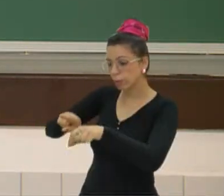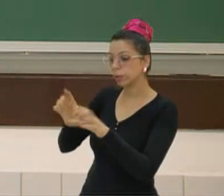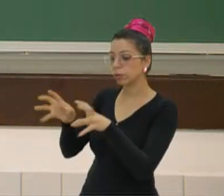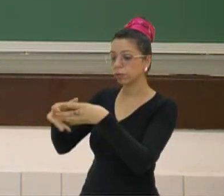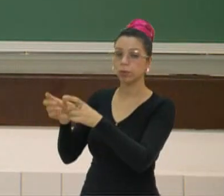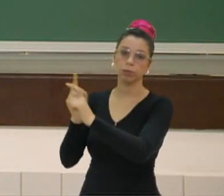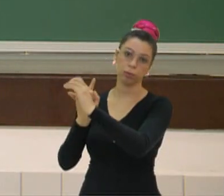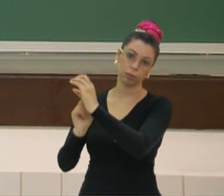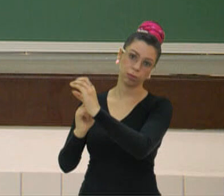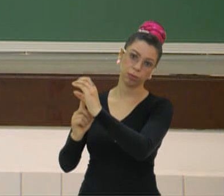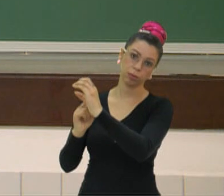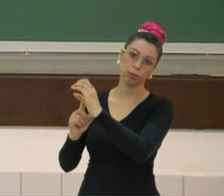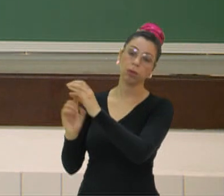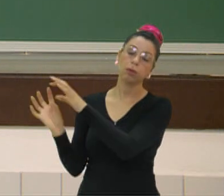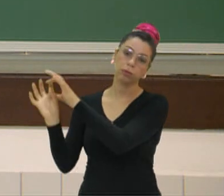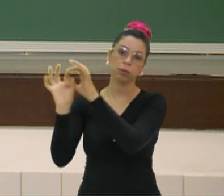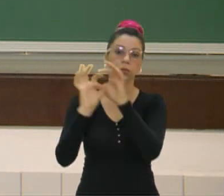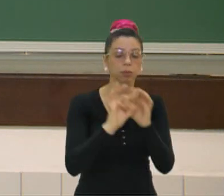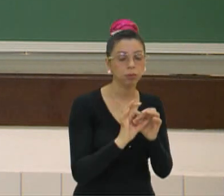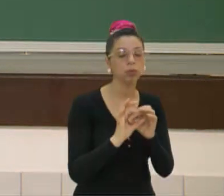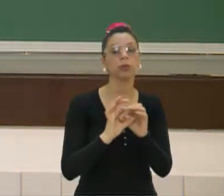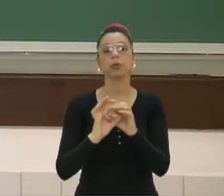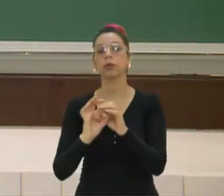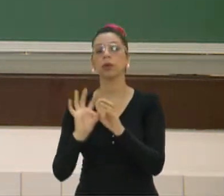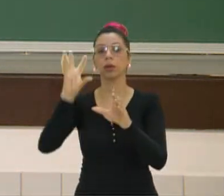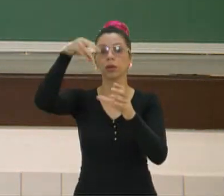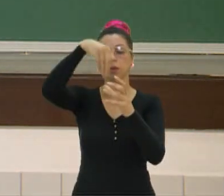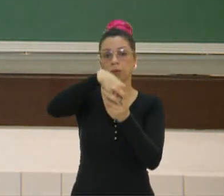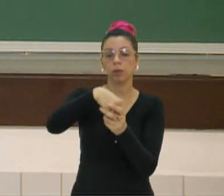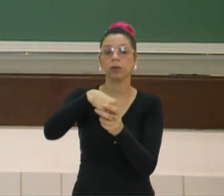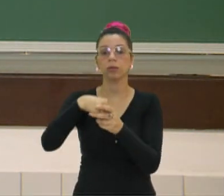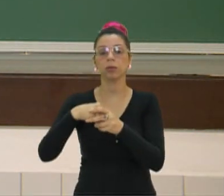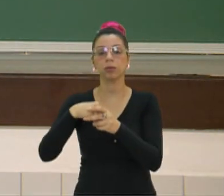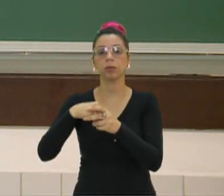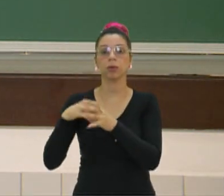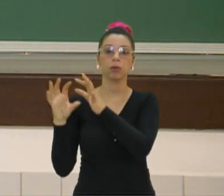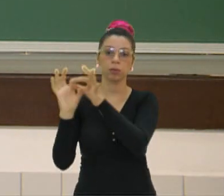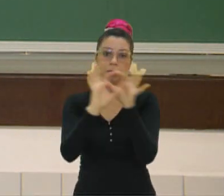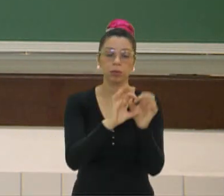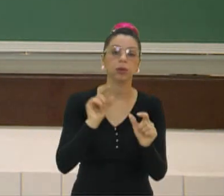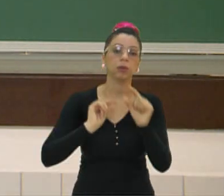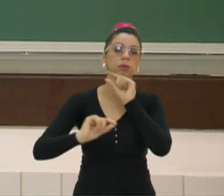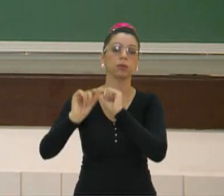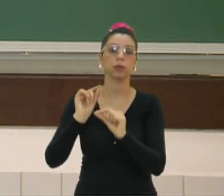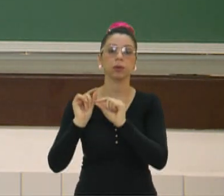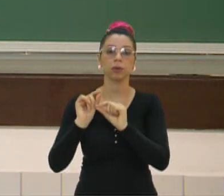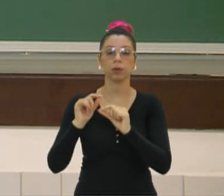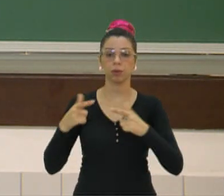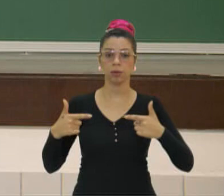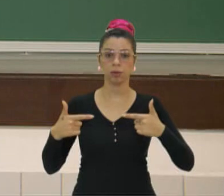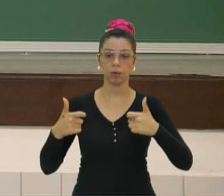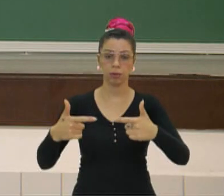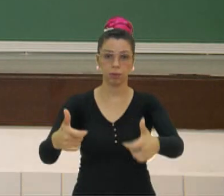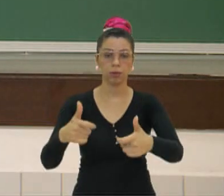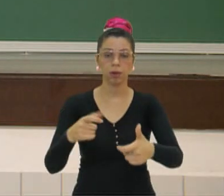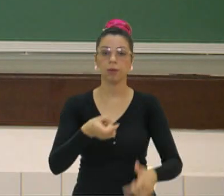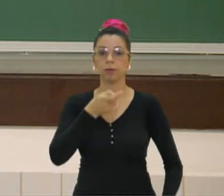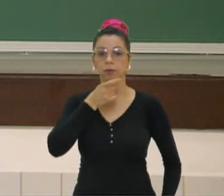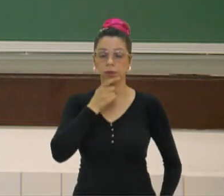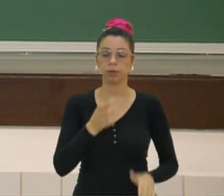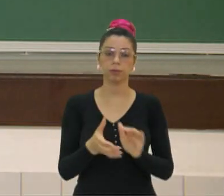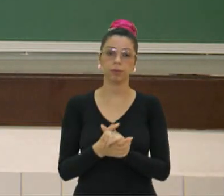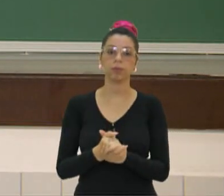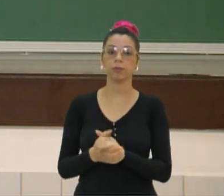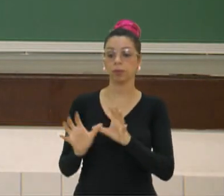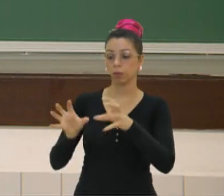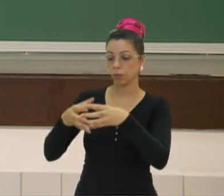se insere dentro desse contexto internacional da Guerra Fria, ok? Só os aspectos jurídicos que o professor lembra aqui. A justificativa para a cassação do Partido